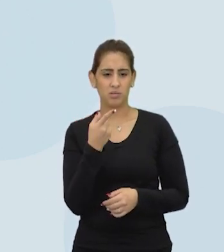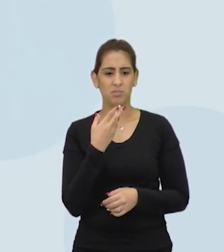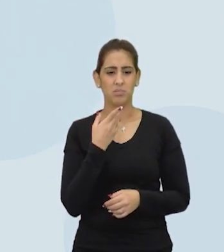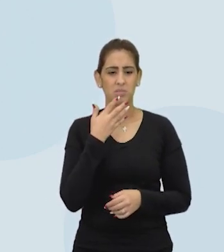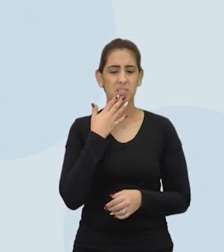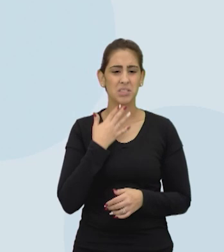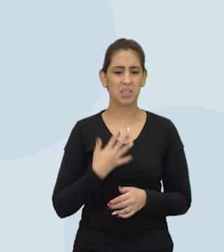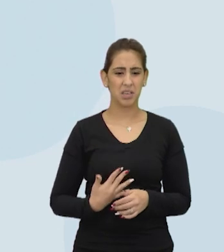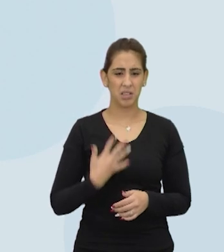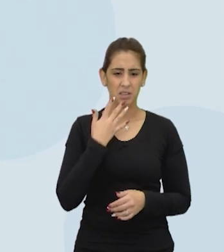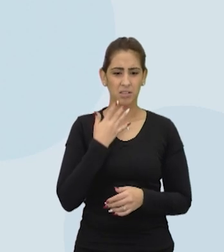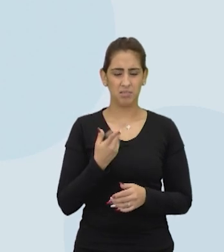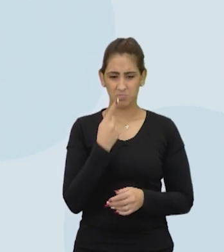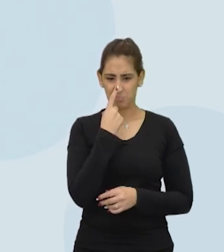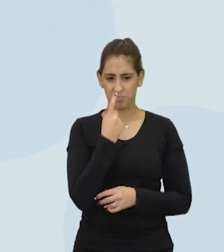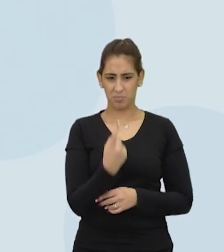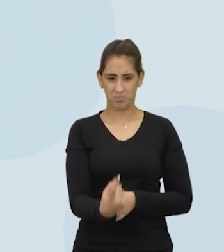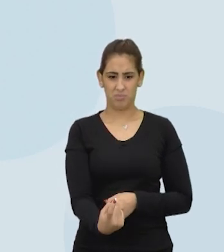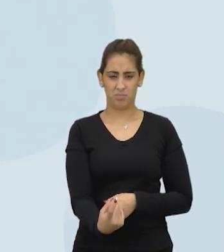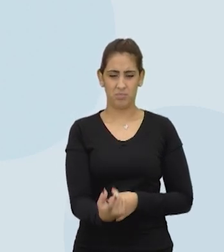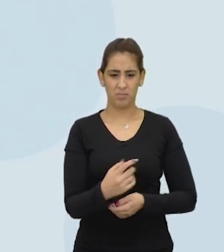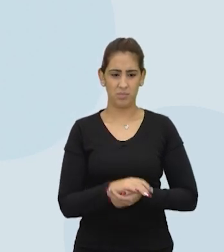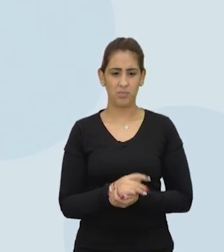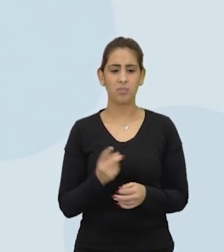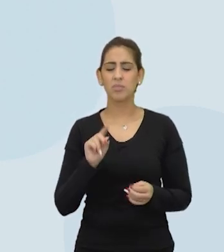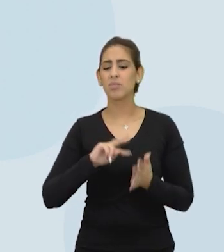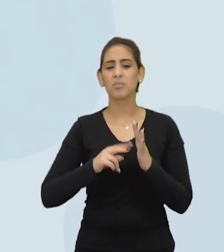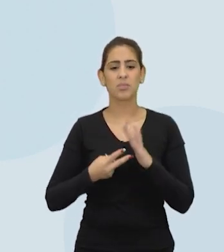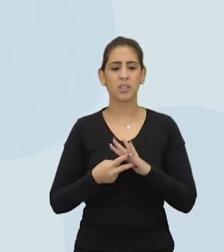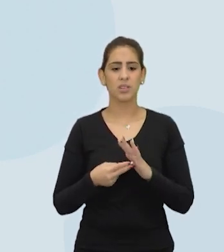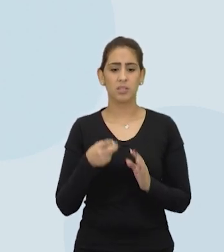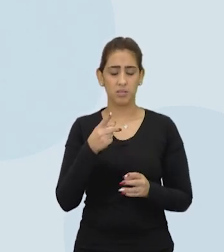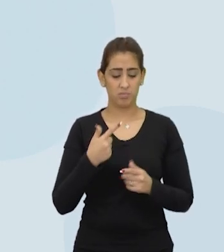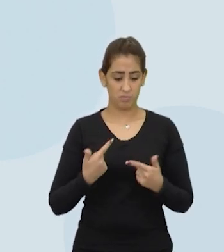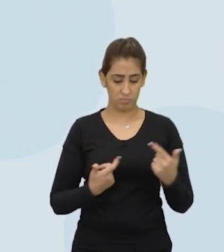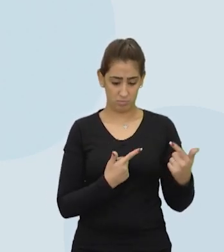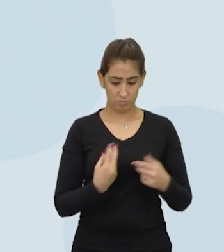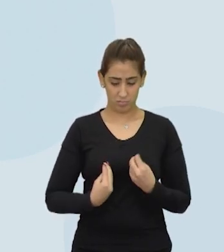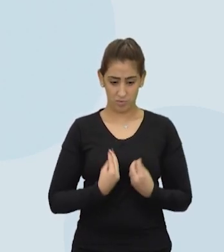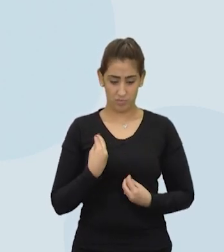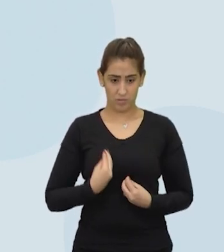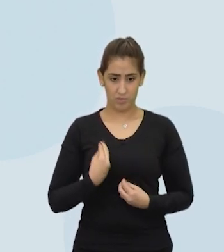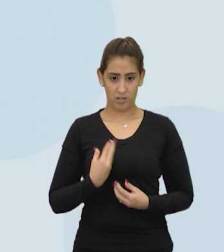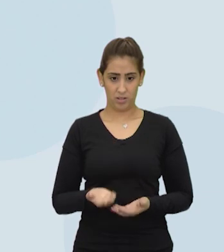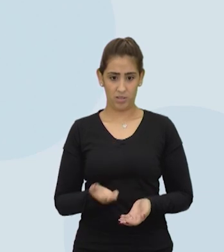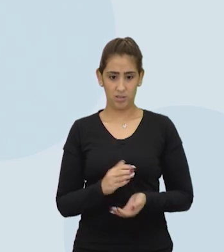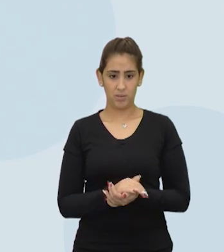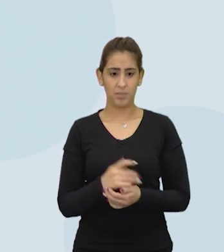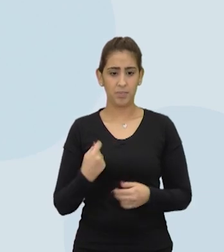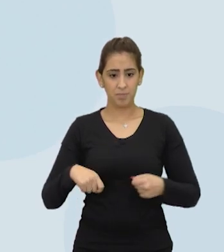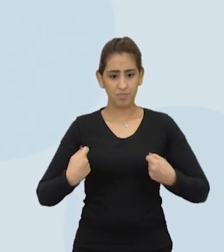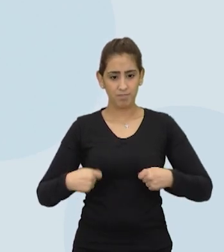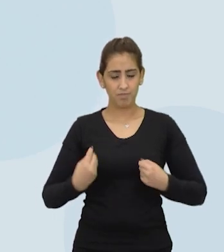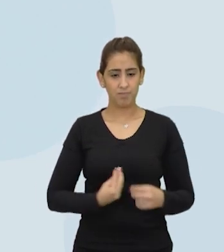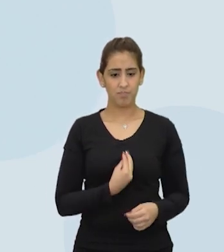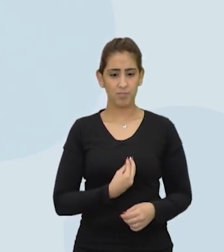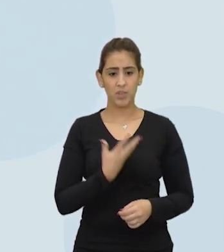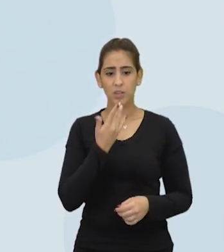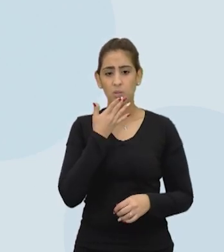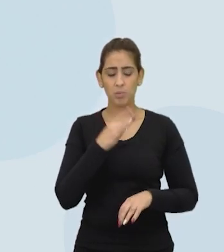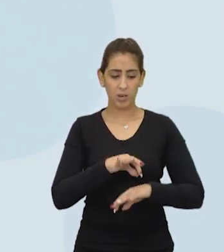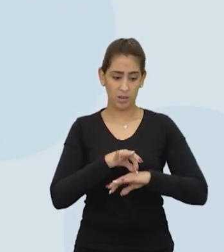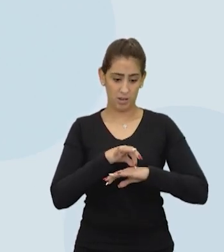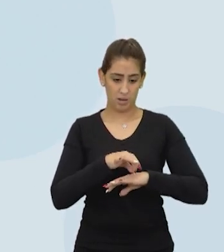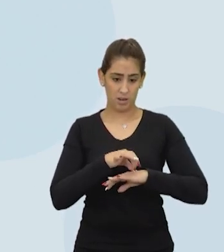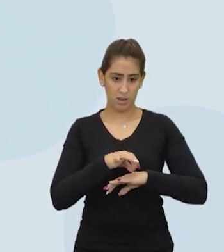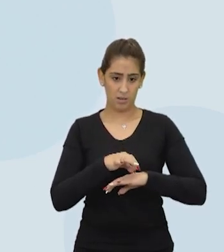carnificinas come, ou seja, e a vida em geral declara guerra. Ou seja, para o verme viver, ele tem que comer, né? Nesse caso aí, declarado carne humana. Eu